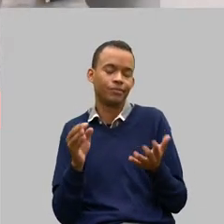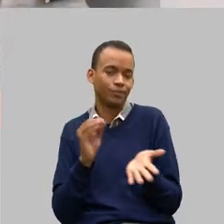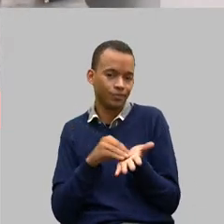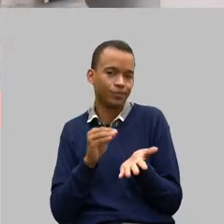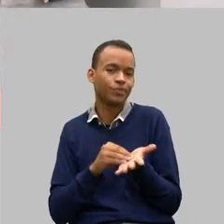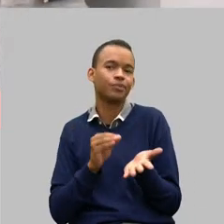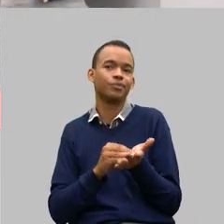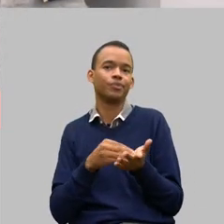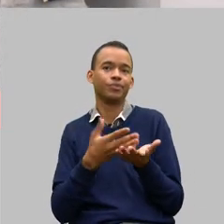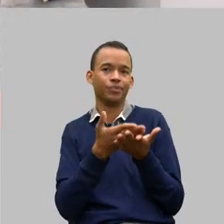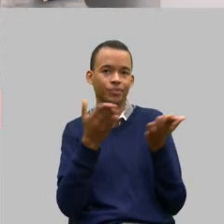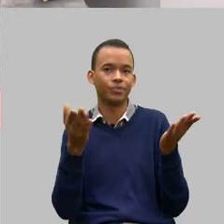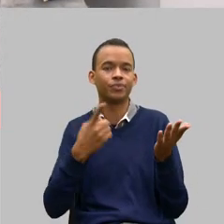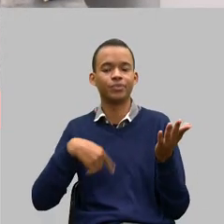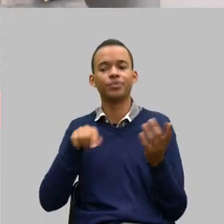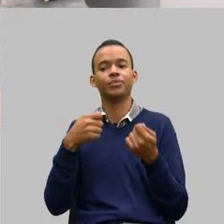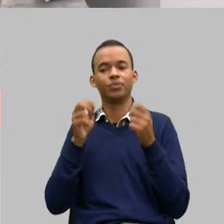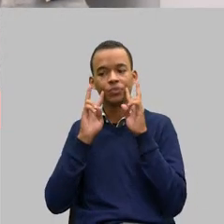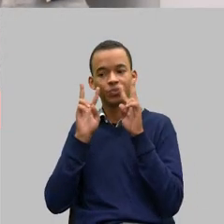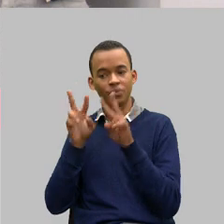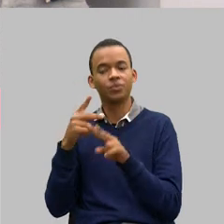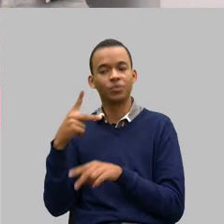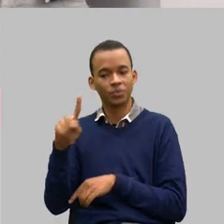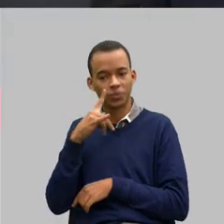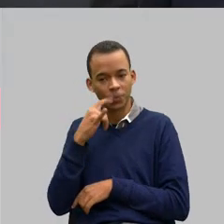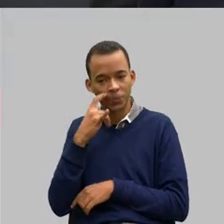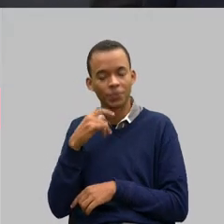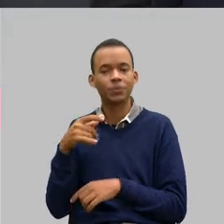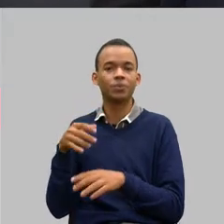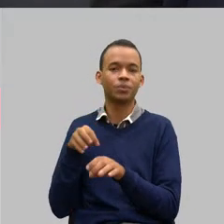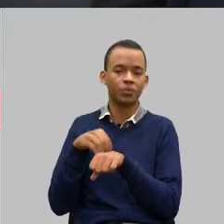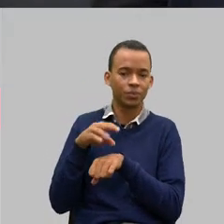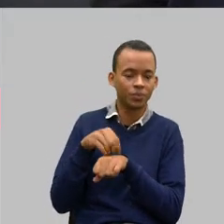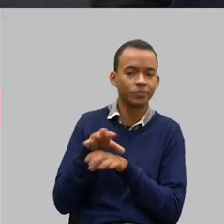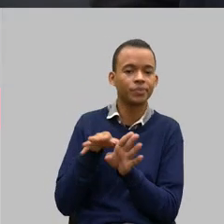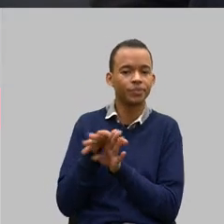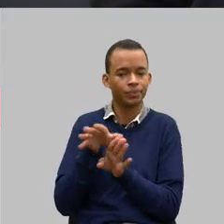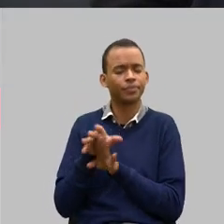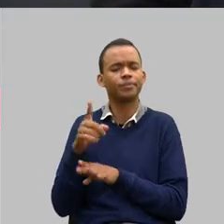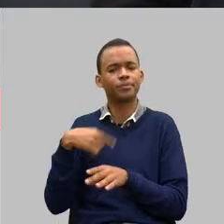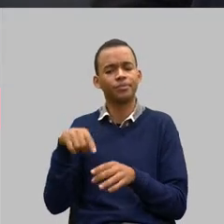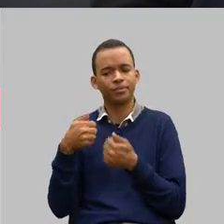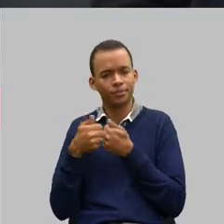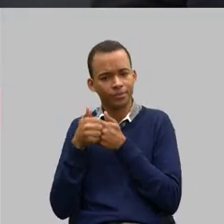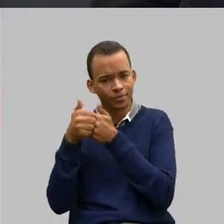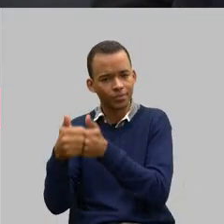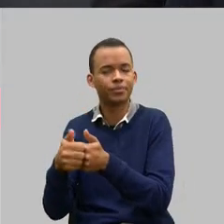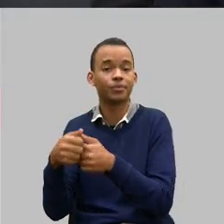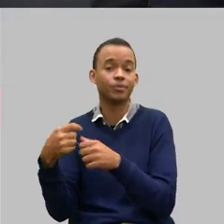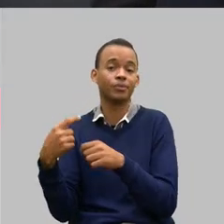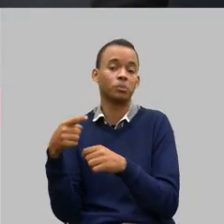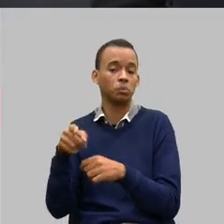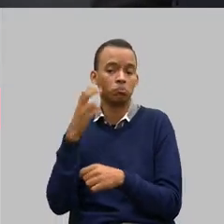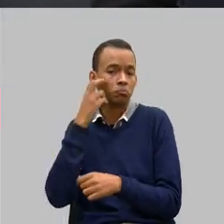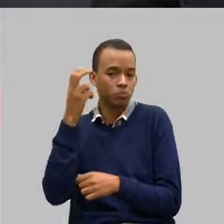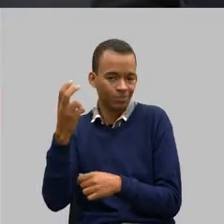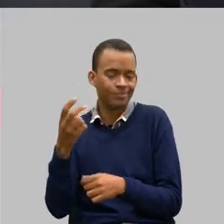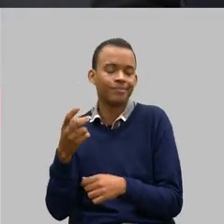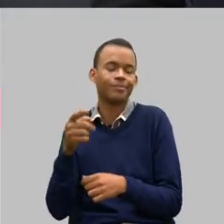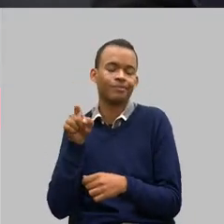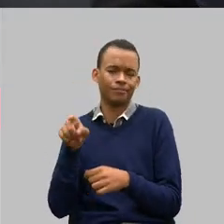referenciar seguir os passos os conselhos Porque sem sombra de dúvida através de pessoas que são